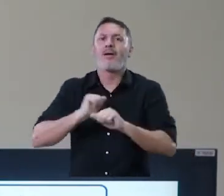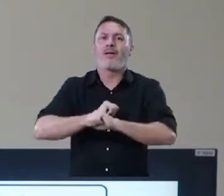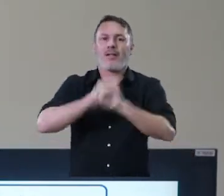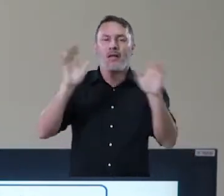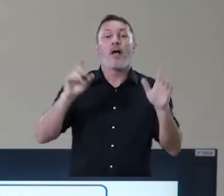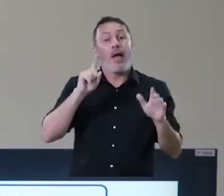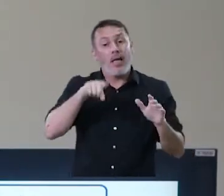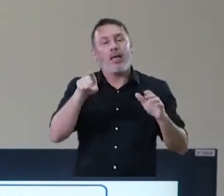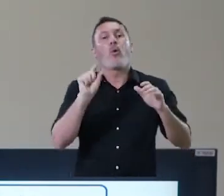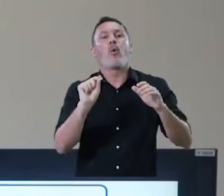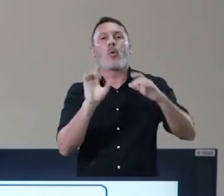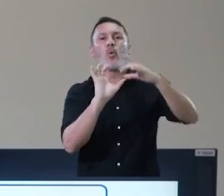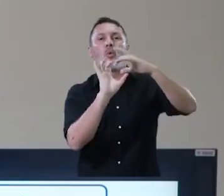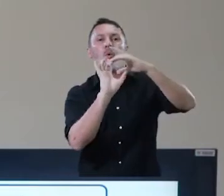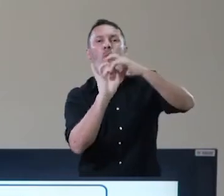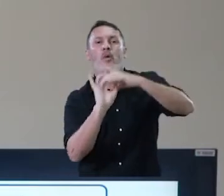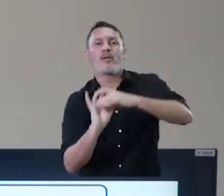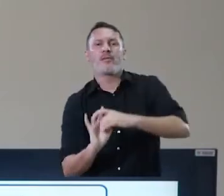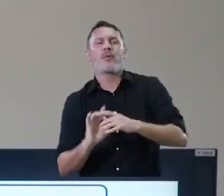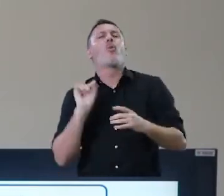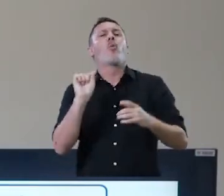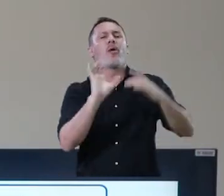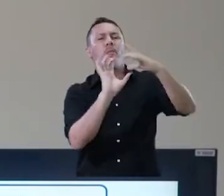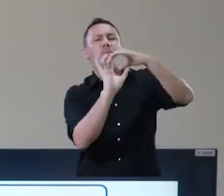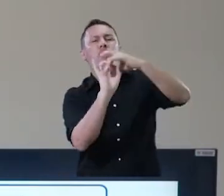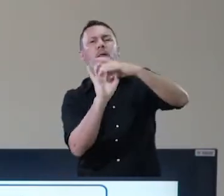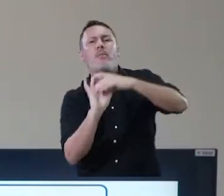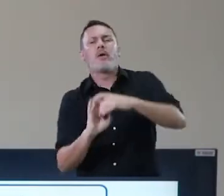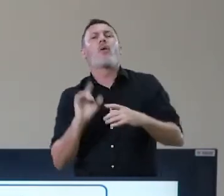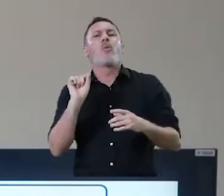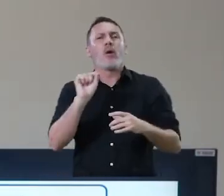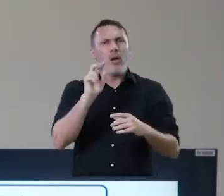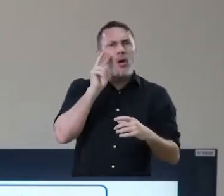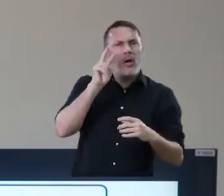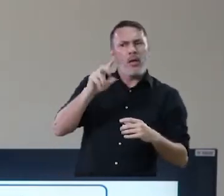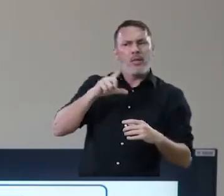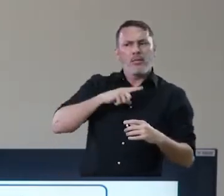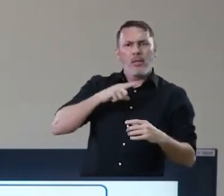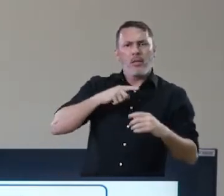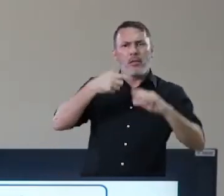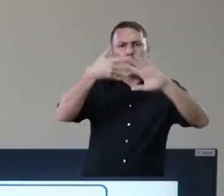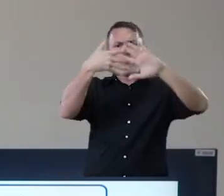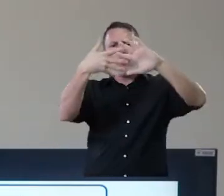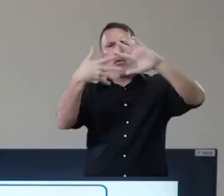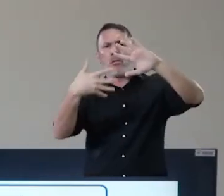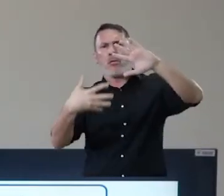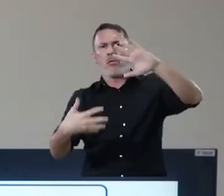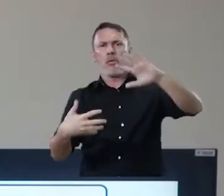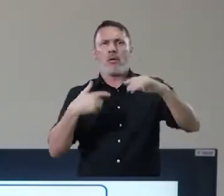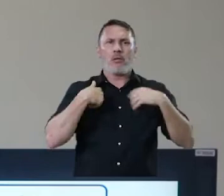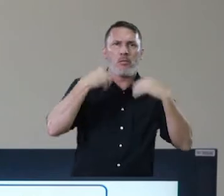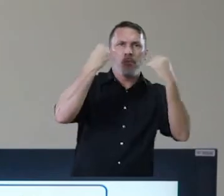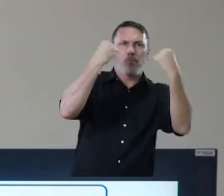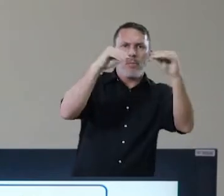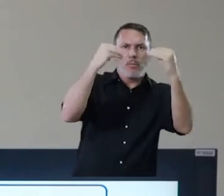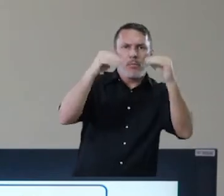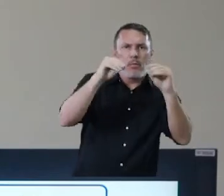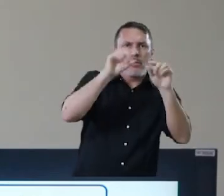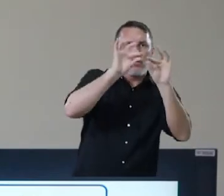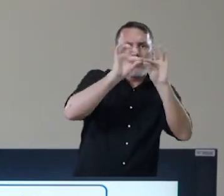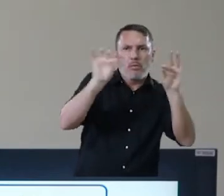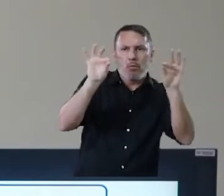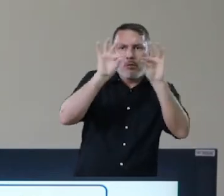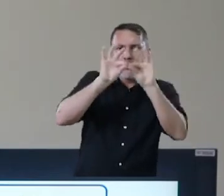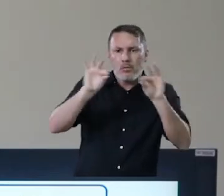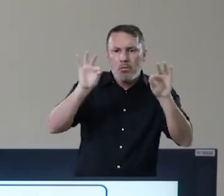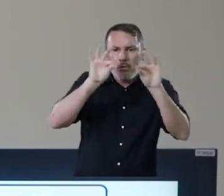E a coerência, isso aqui nós chamamos o parágrafo da coerência, a parte da coerência. Ou seja, se realmente o ponto de vista que você